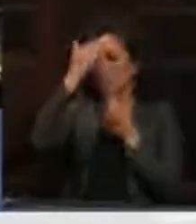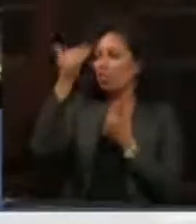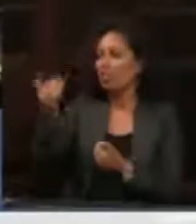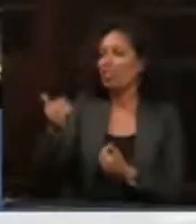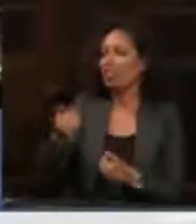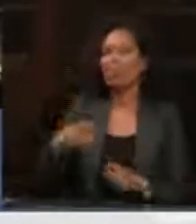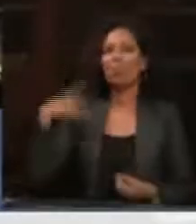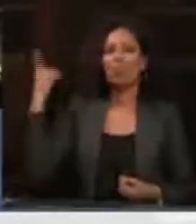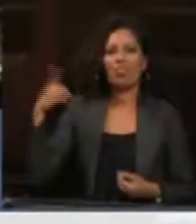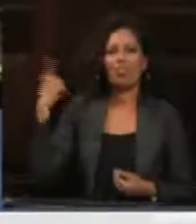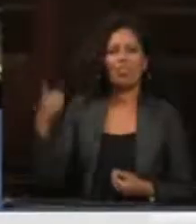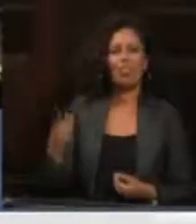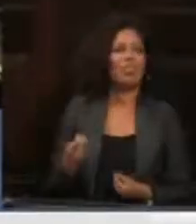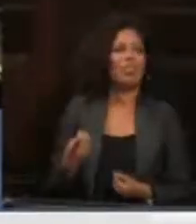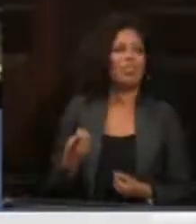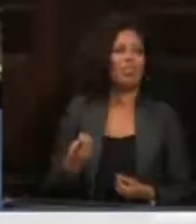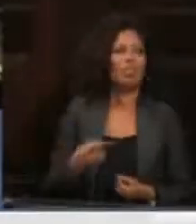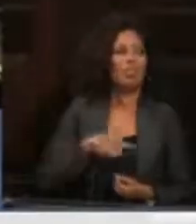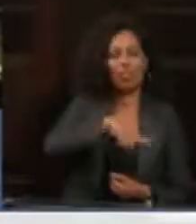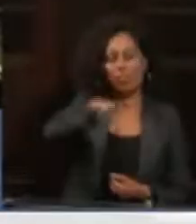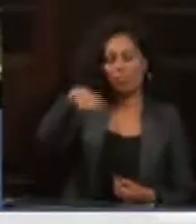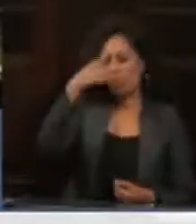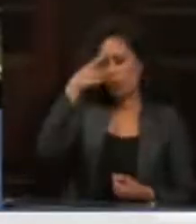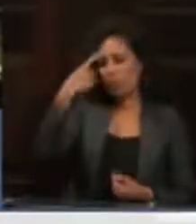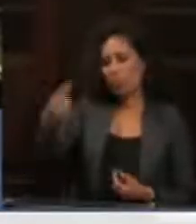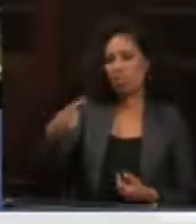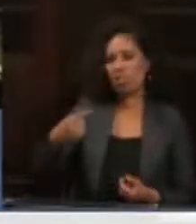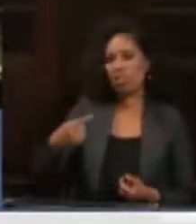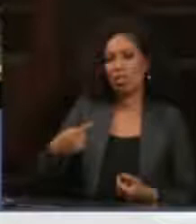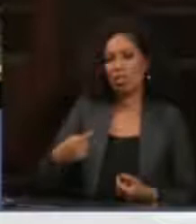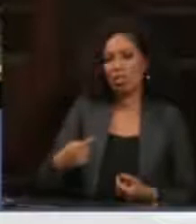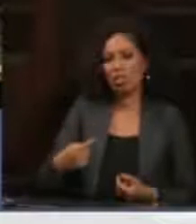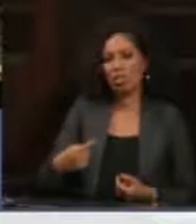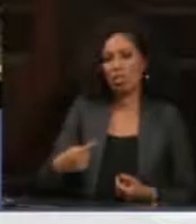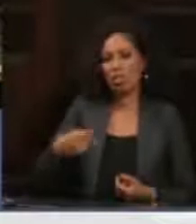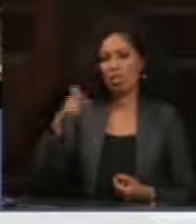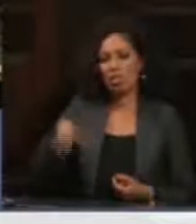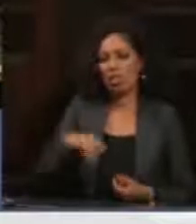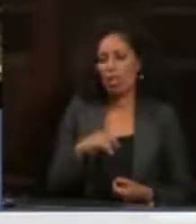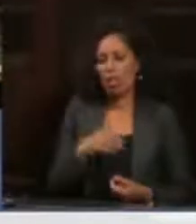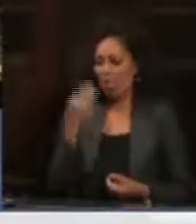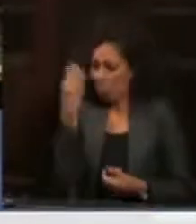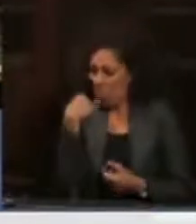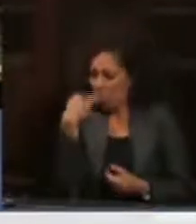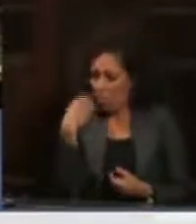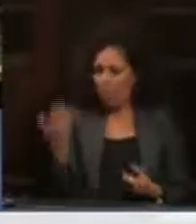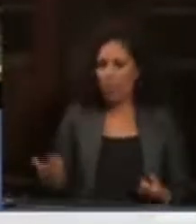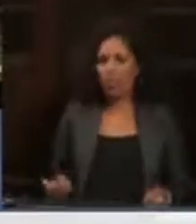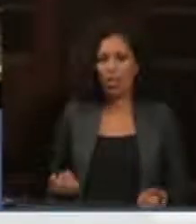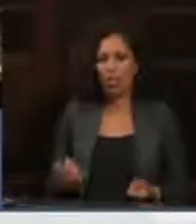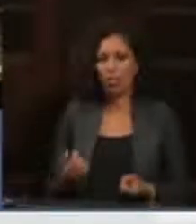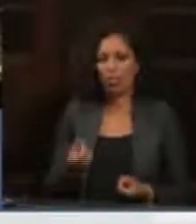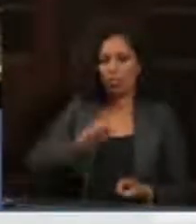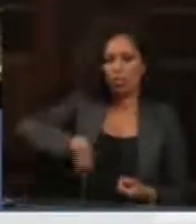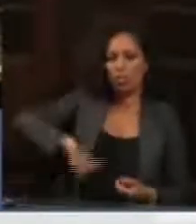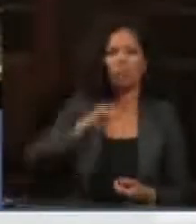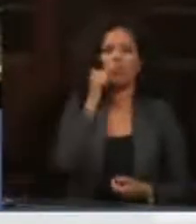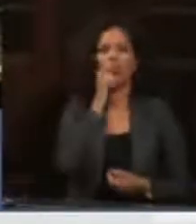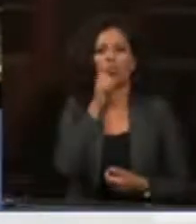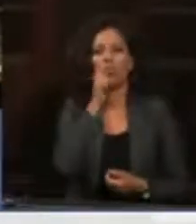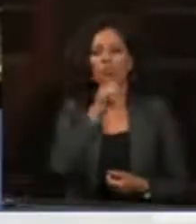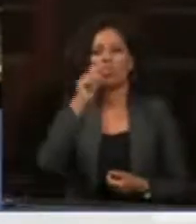deputada. Não pensem que as nossas lágrimas são um sinal de fraqueza. Nós, mulheres